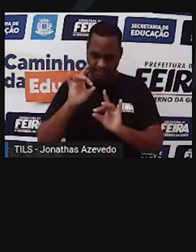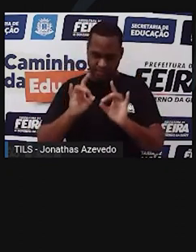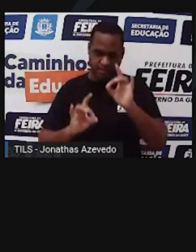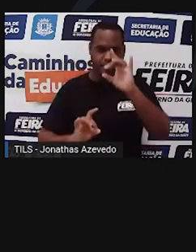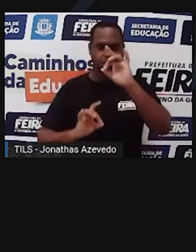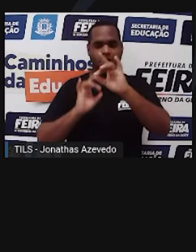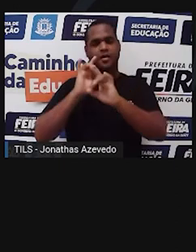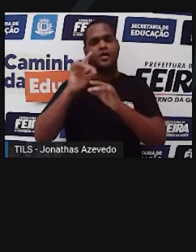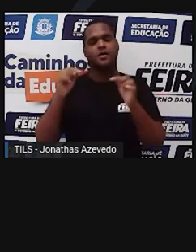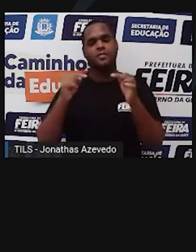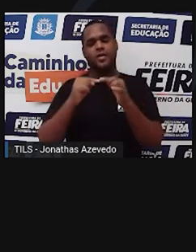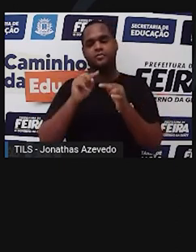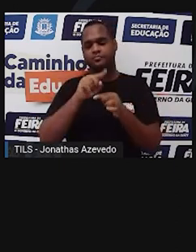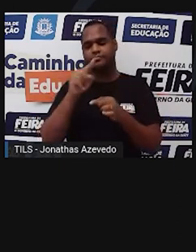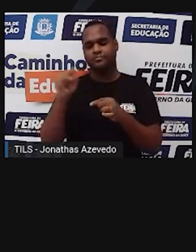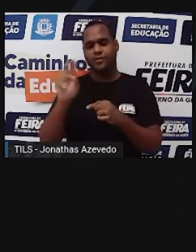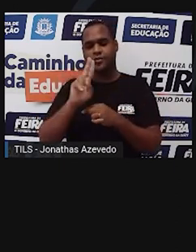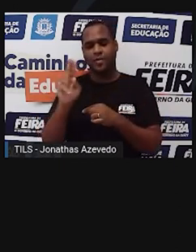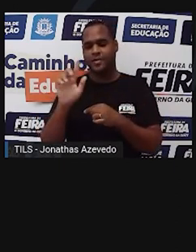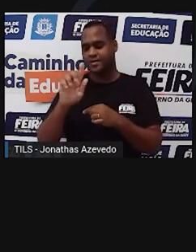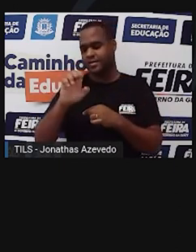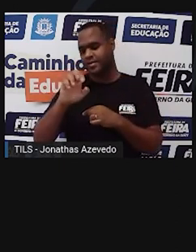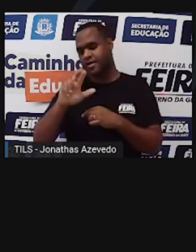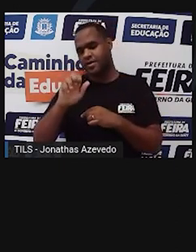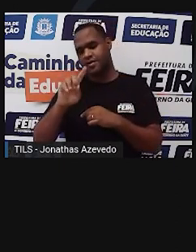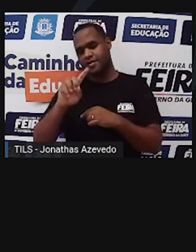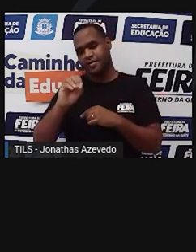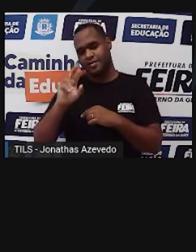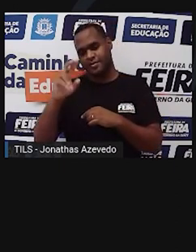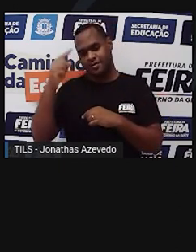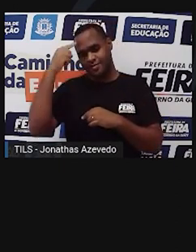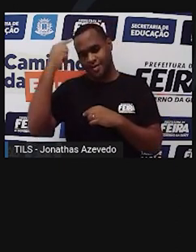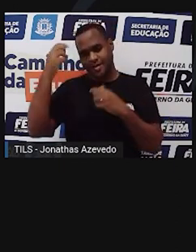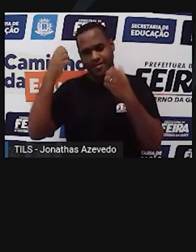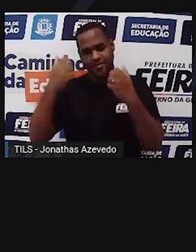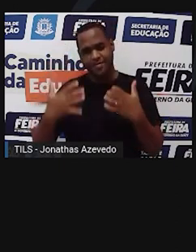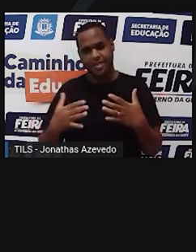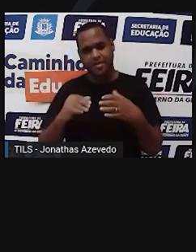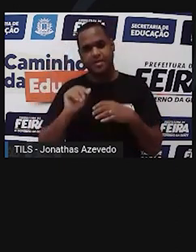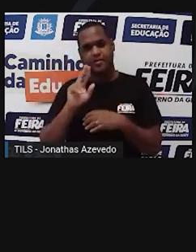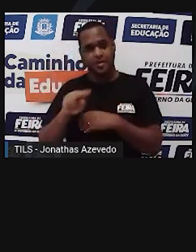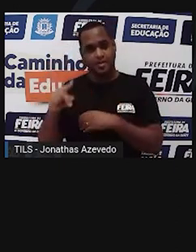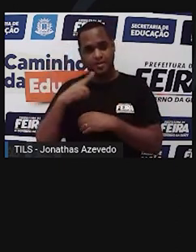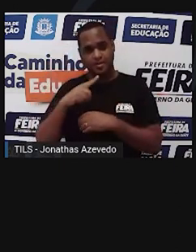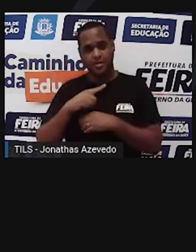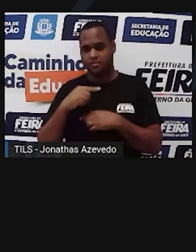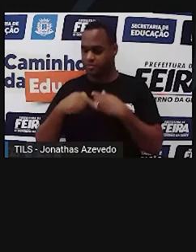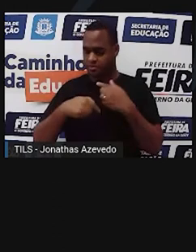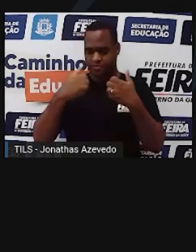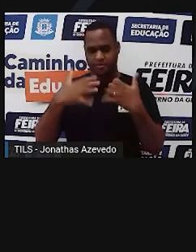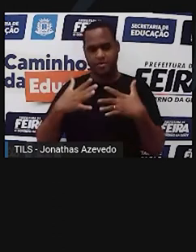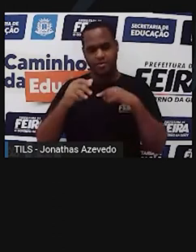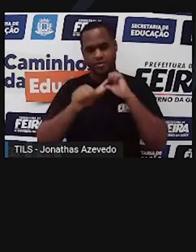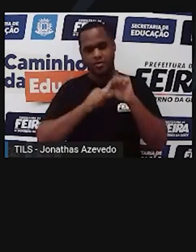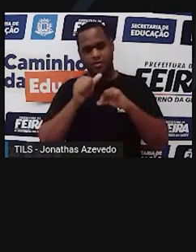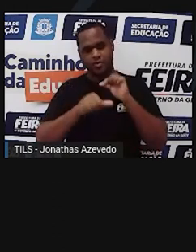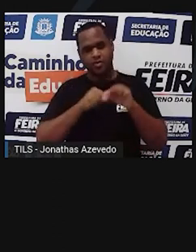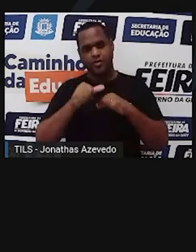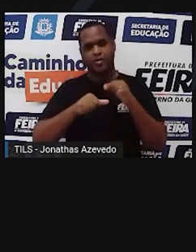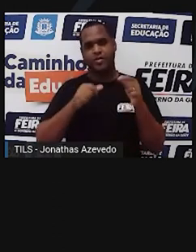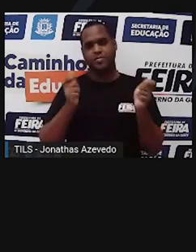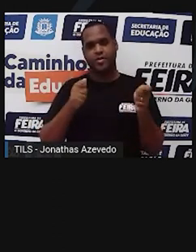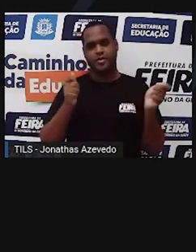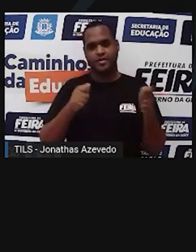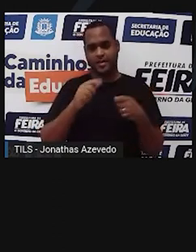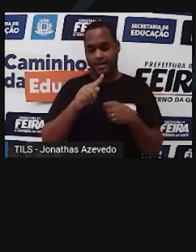com um equipamento chamado gerador, formando assim a unidade geradora que faz a transformação da energia